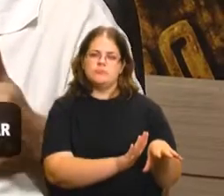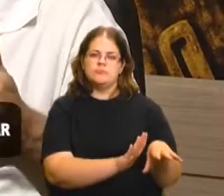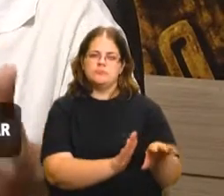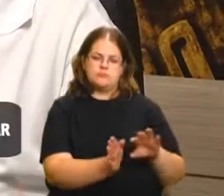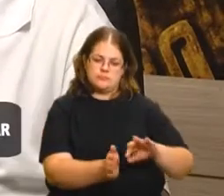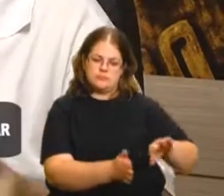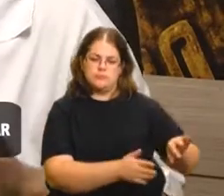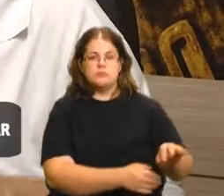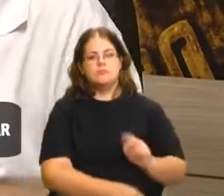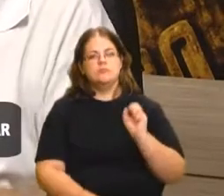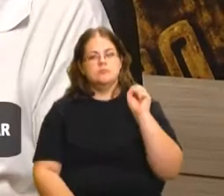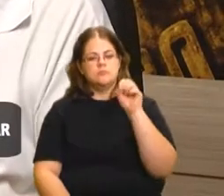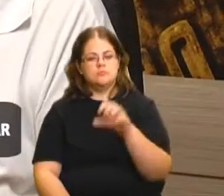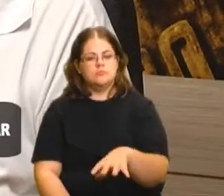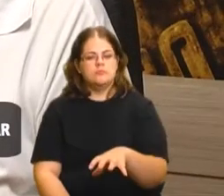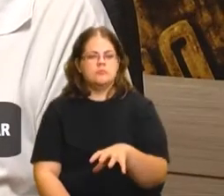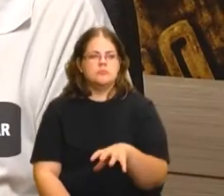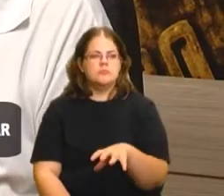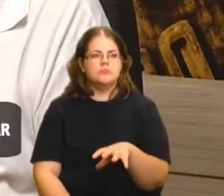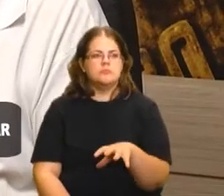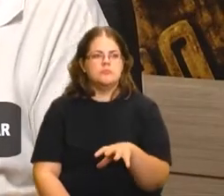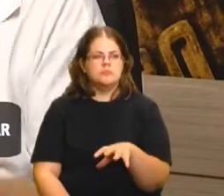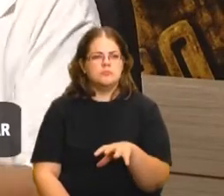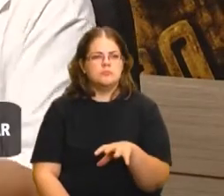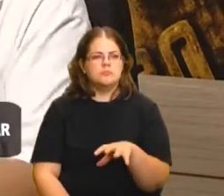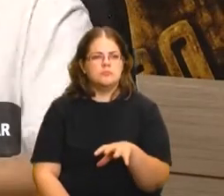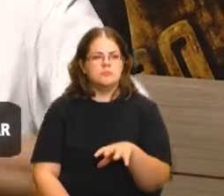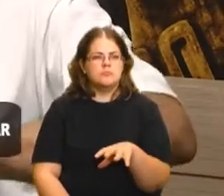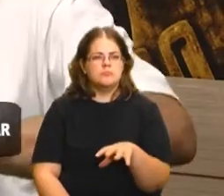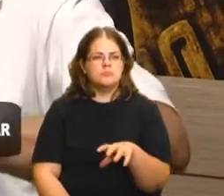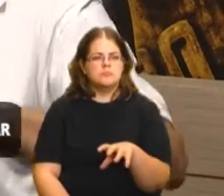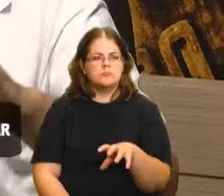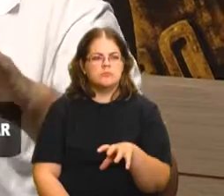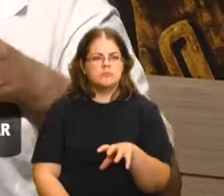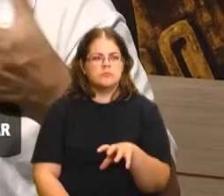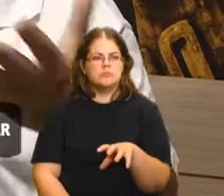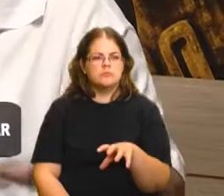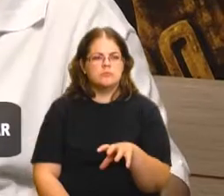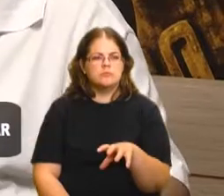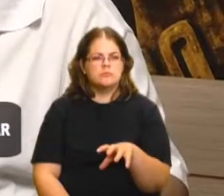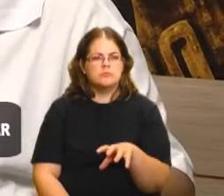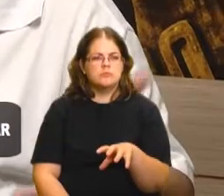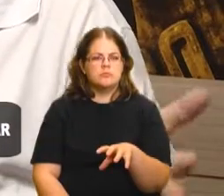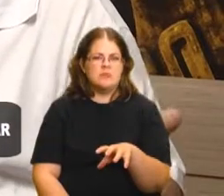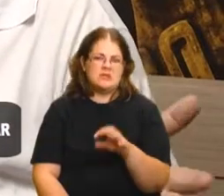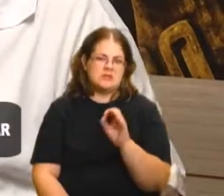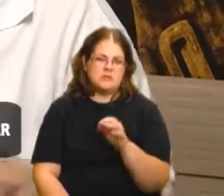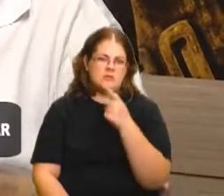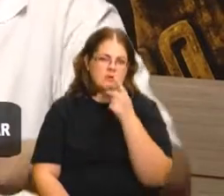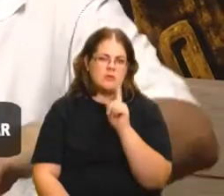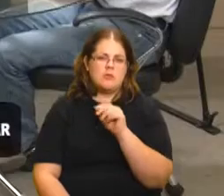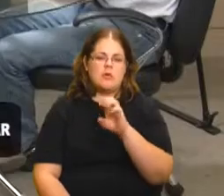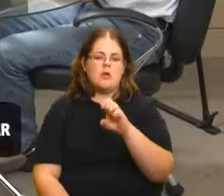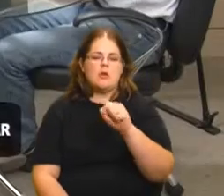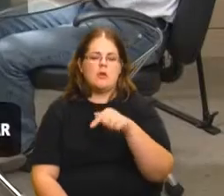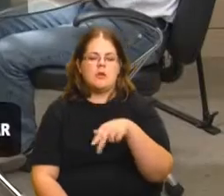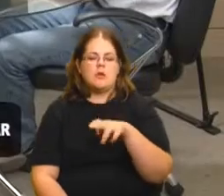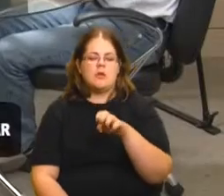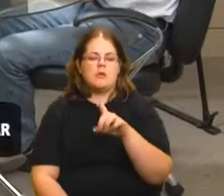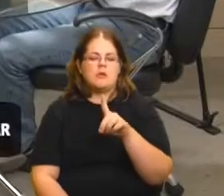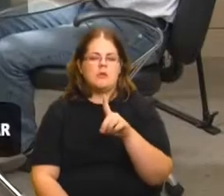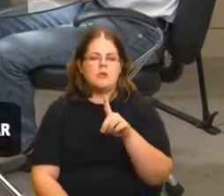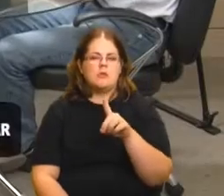mais legalista. Havia, digamos assim, a palavra é muito inadequada, mas digamos que fosse a